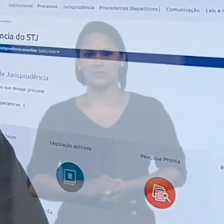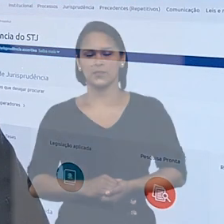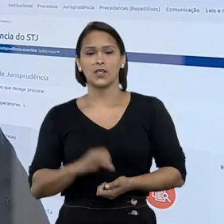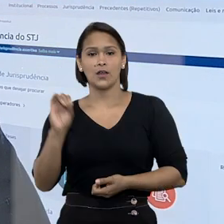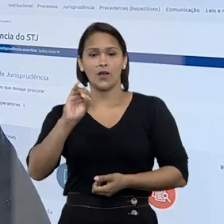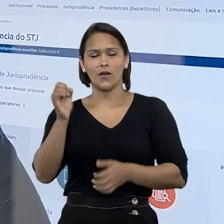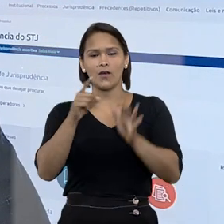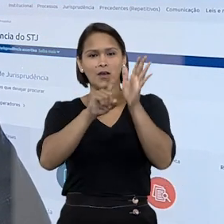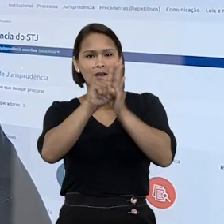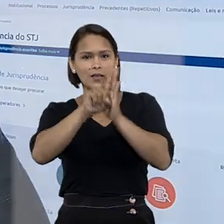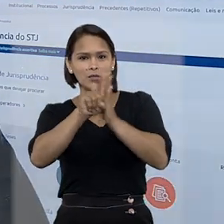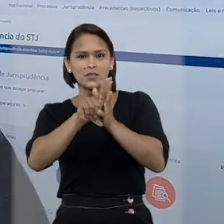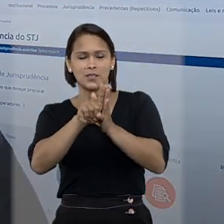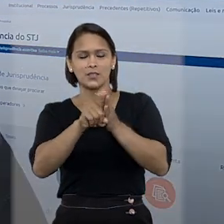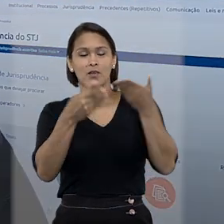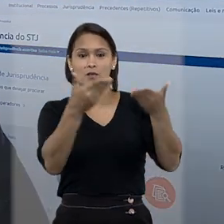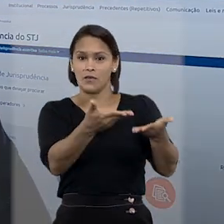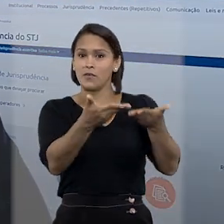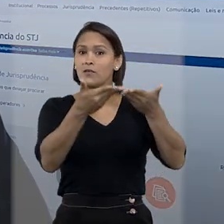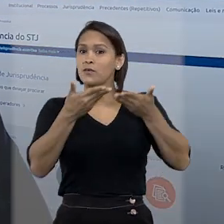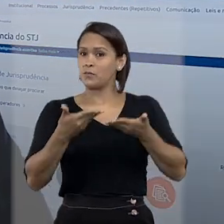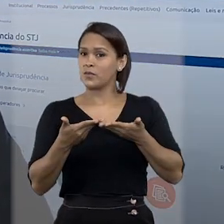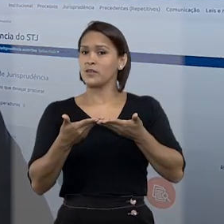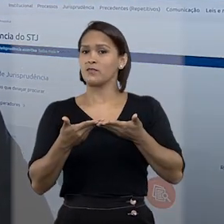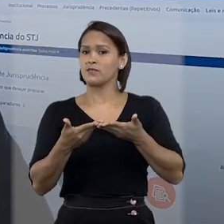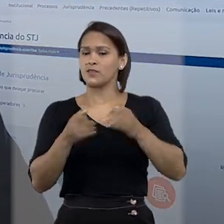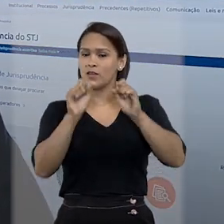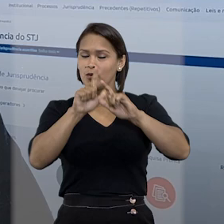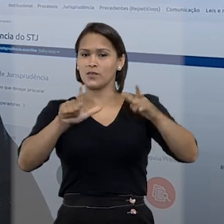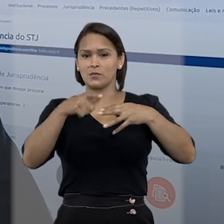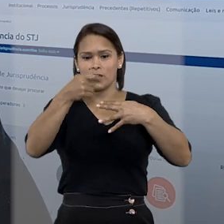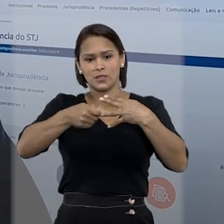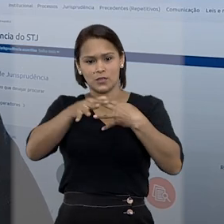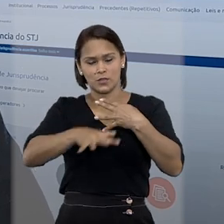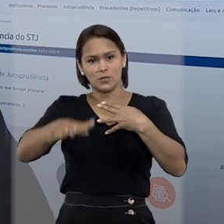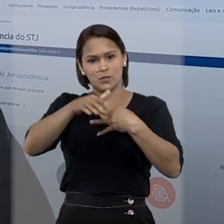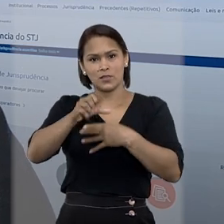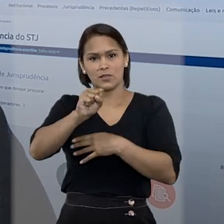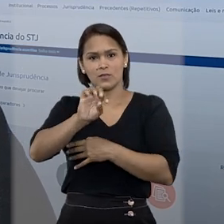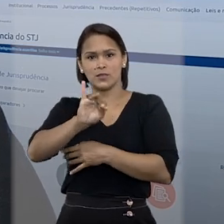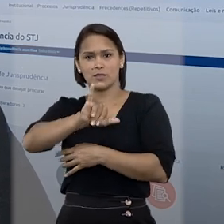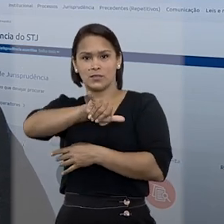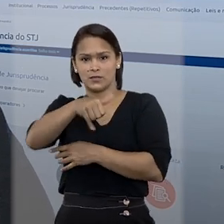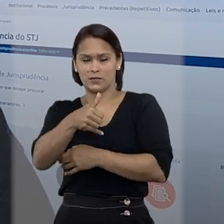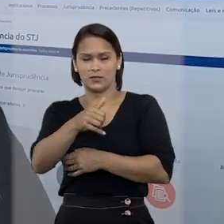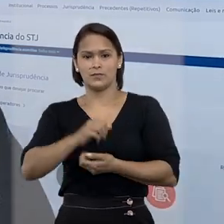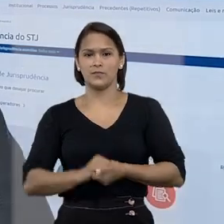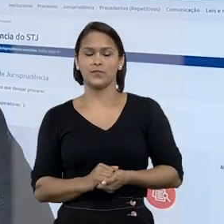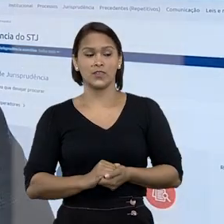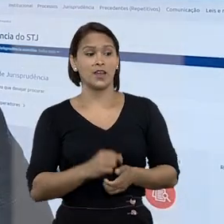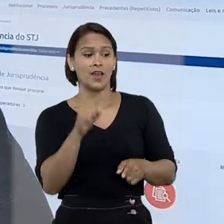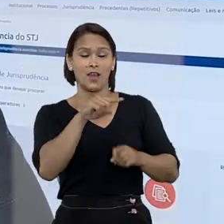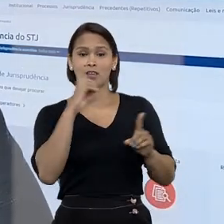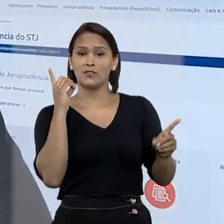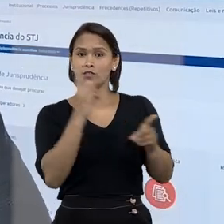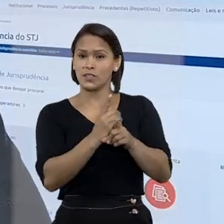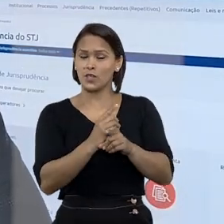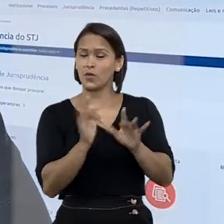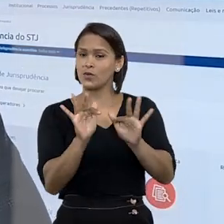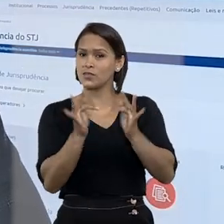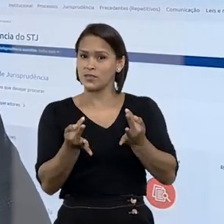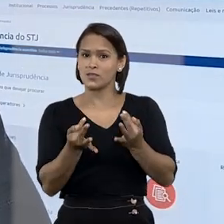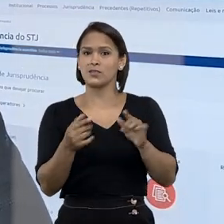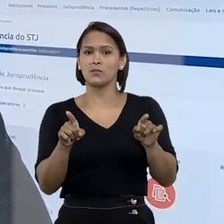Olá, pesquisador! Seja muito bem-vindo ao espaço da jurisprudência do Superior Tribunal de Justiça. Aqui você encontra, de forma